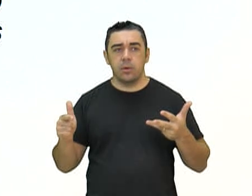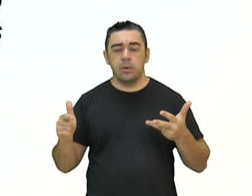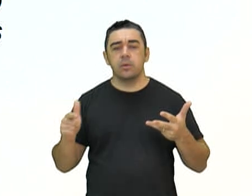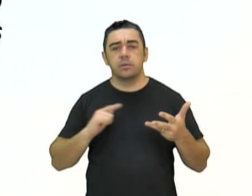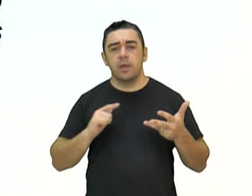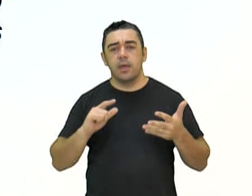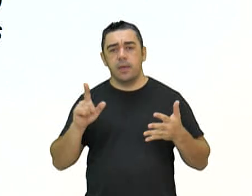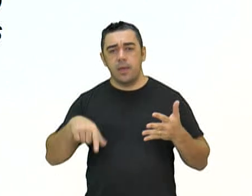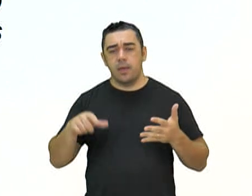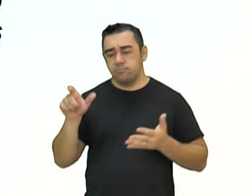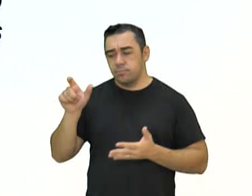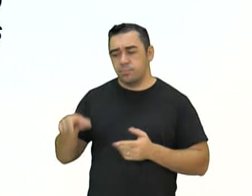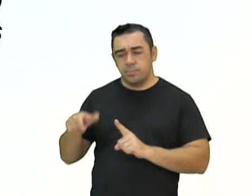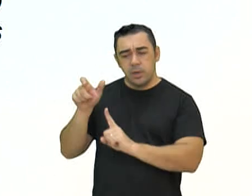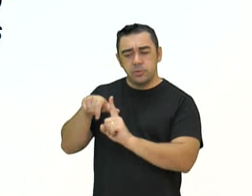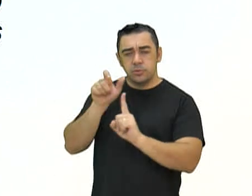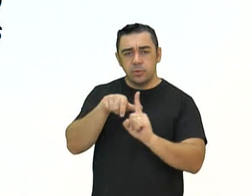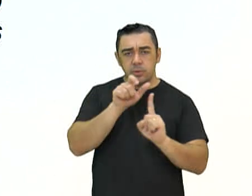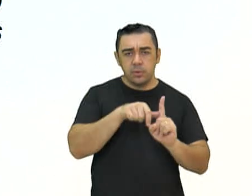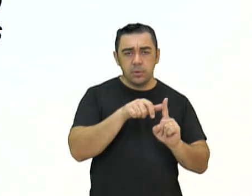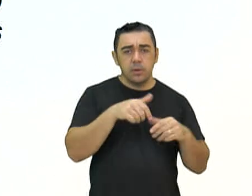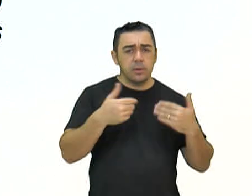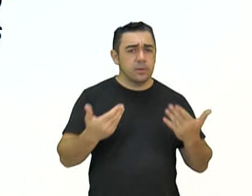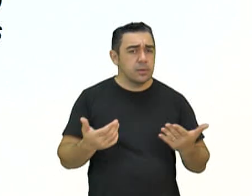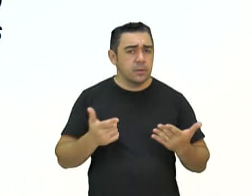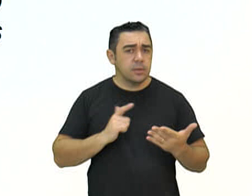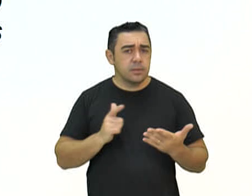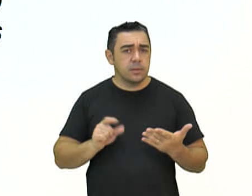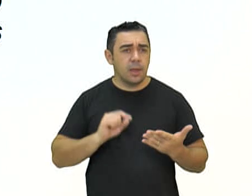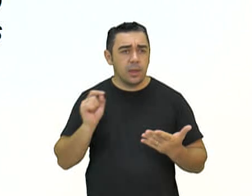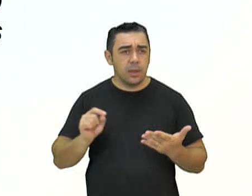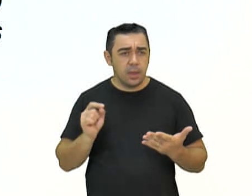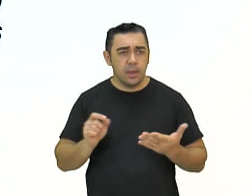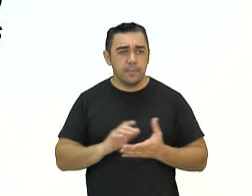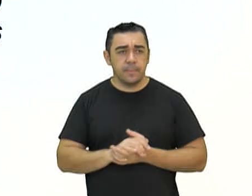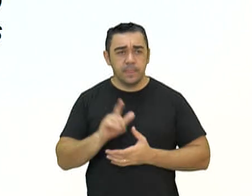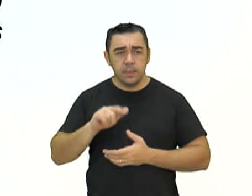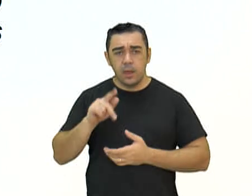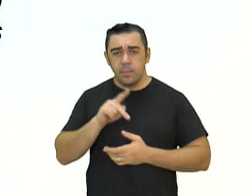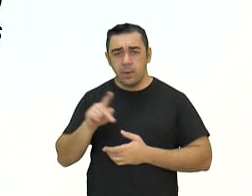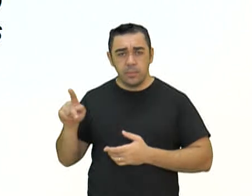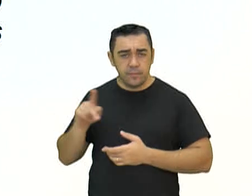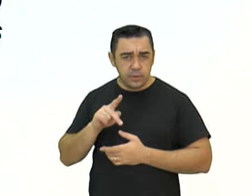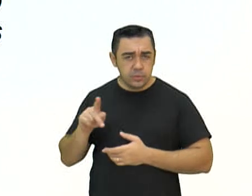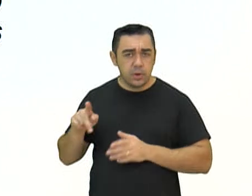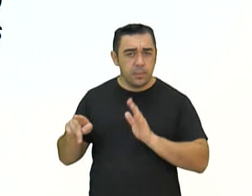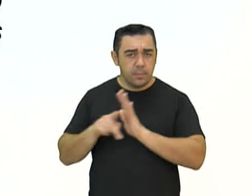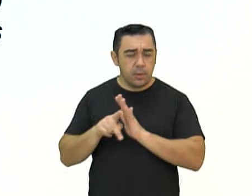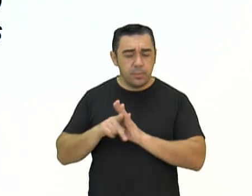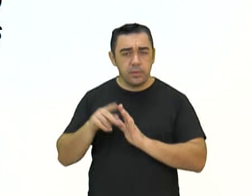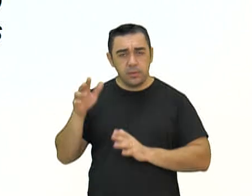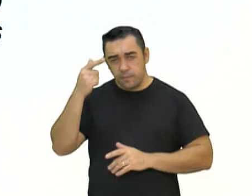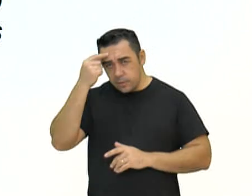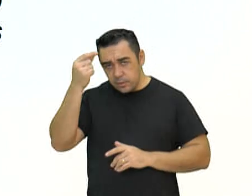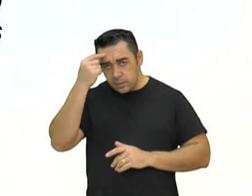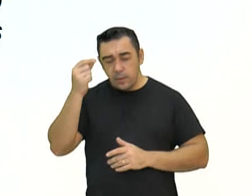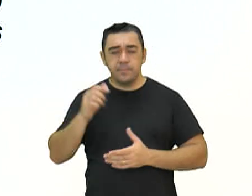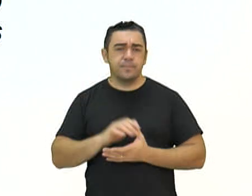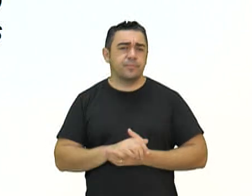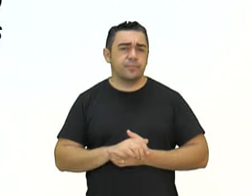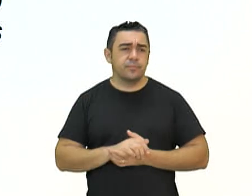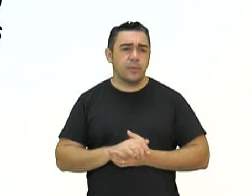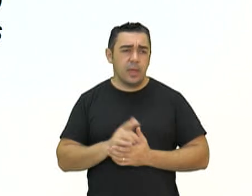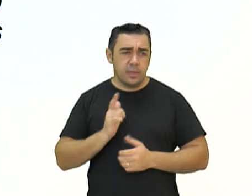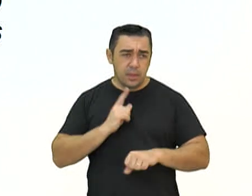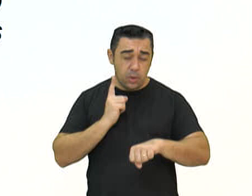Bumblebee, um lord inglês, Sir Anthony Hopkins, e uma professora de Oxford, Laura Haddock? Chega